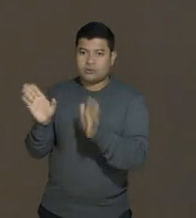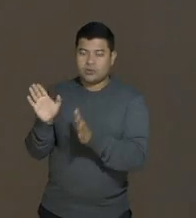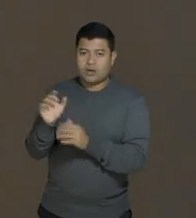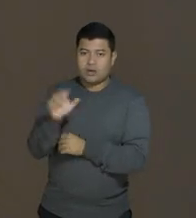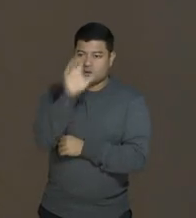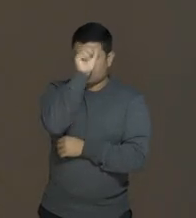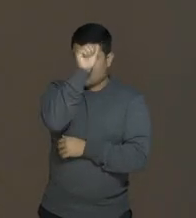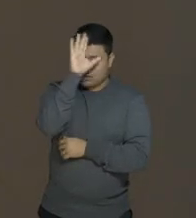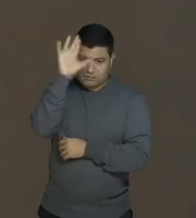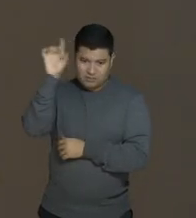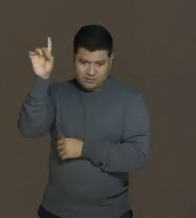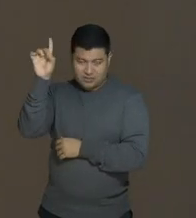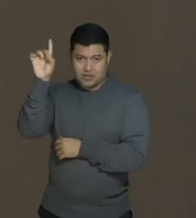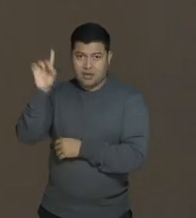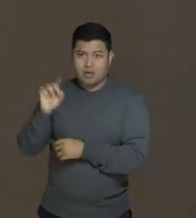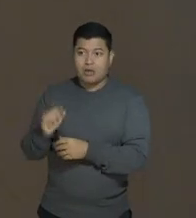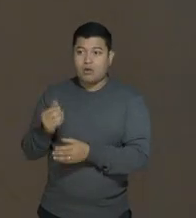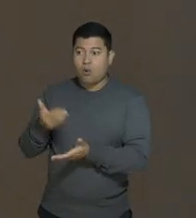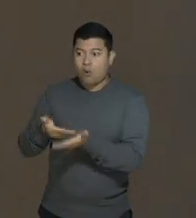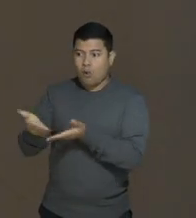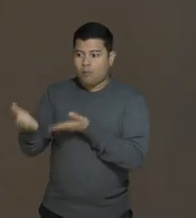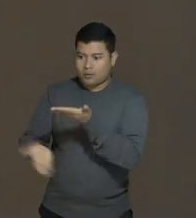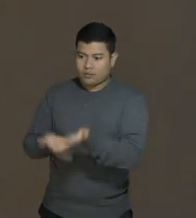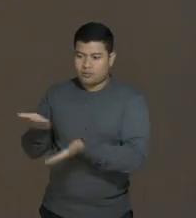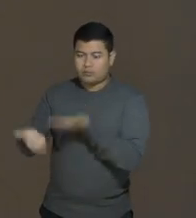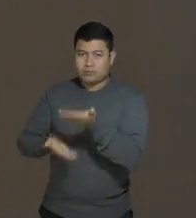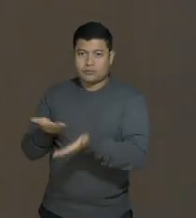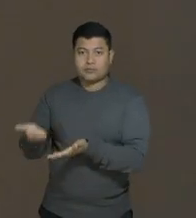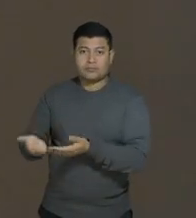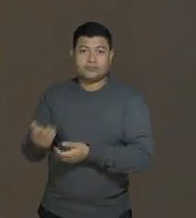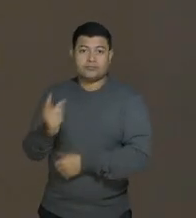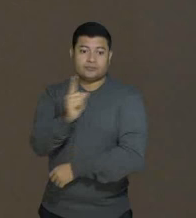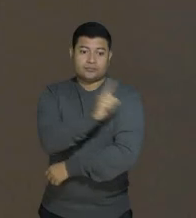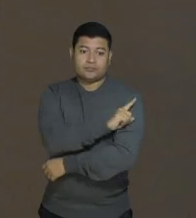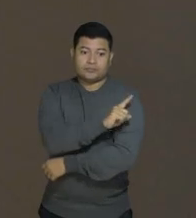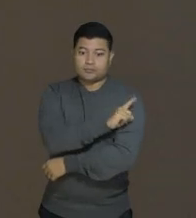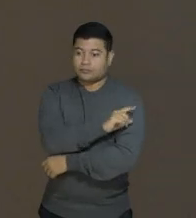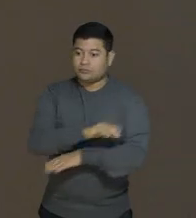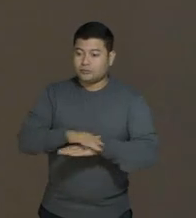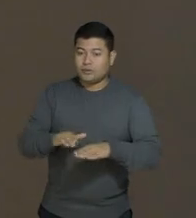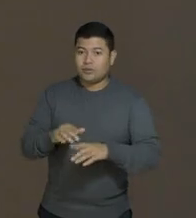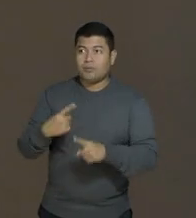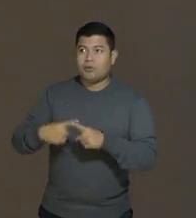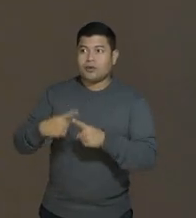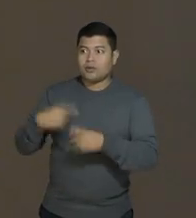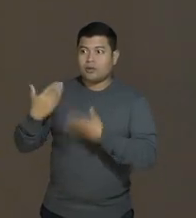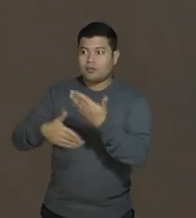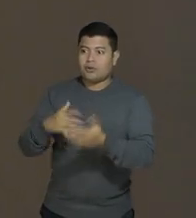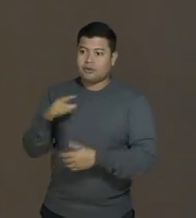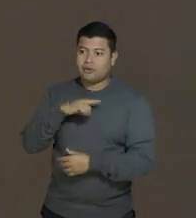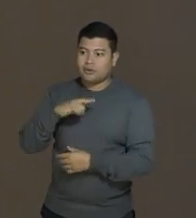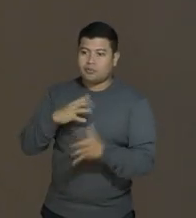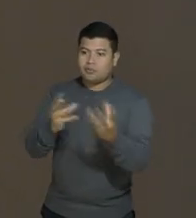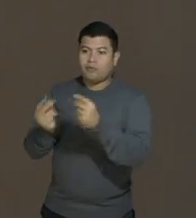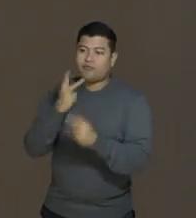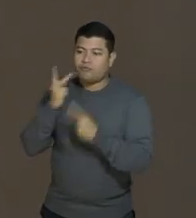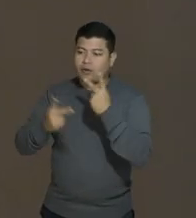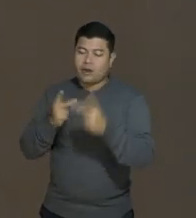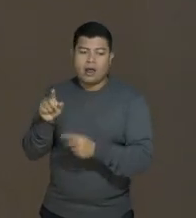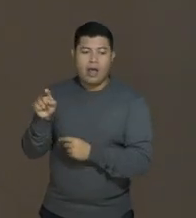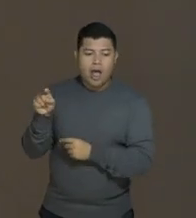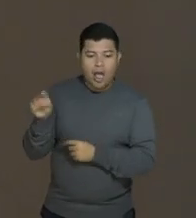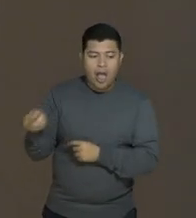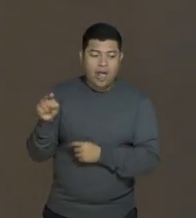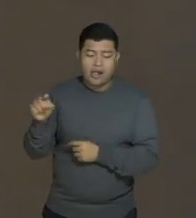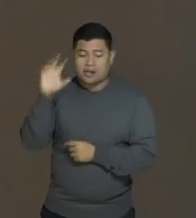chegar na primeira série, ele acompanhar. Porque, senão, ela não aprende porque é autista, não aprende porque é TDAH, não aprende. E ele tem capacidade,